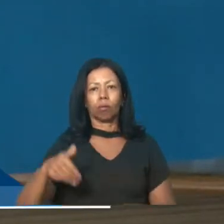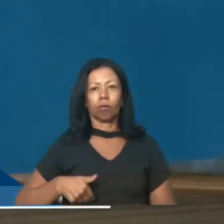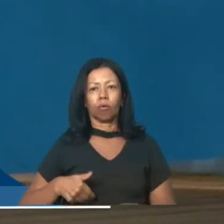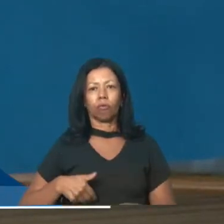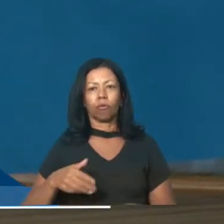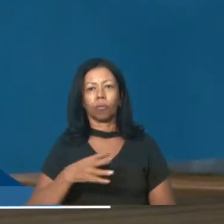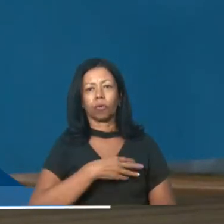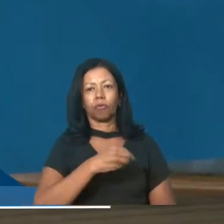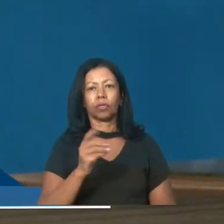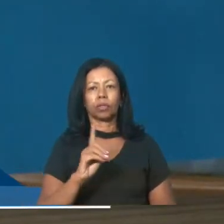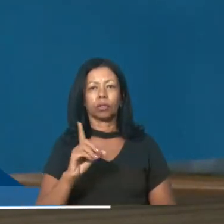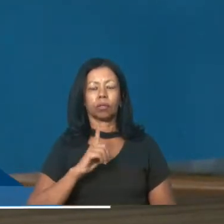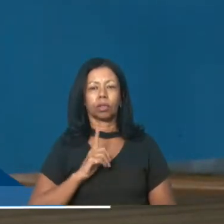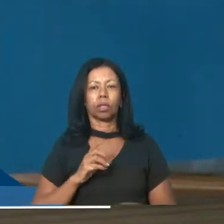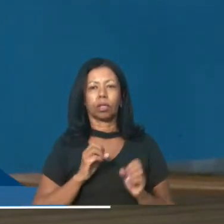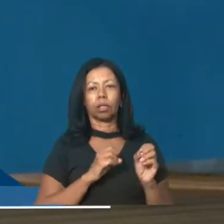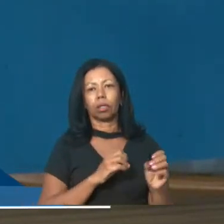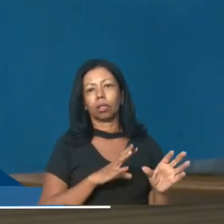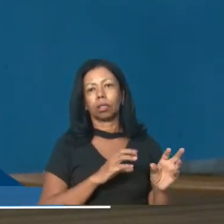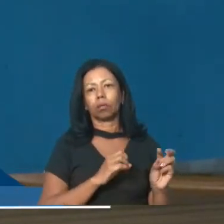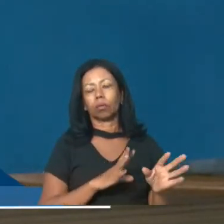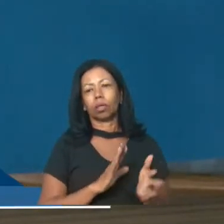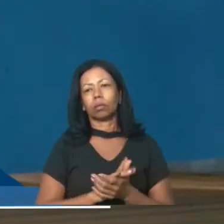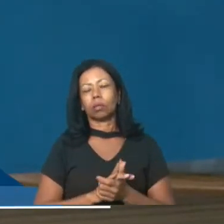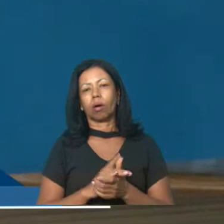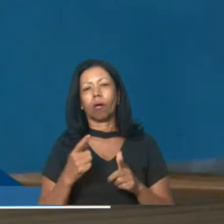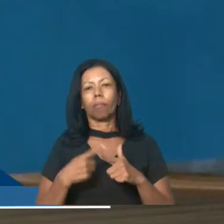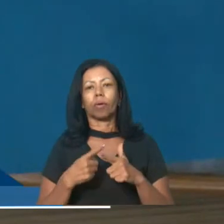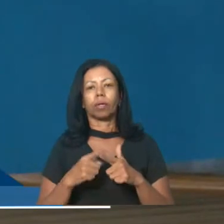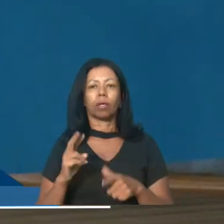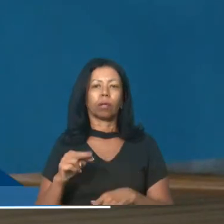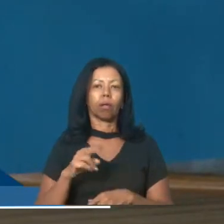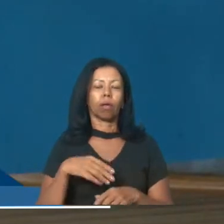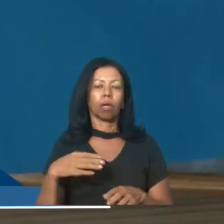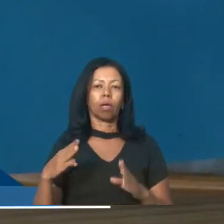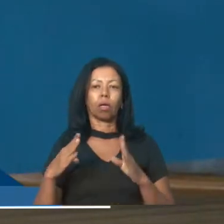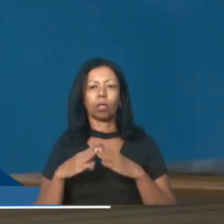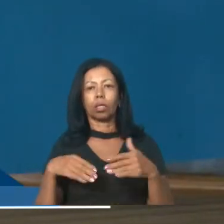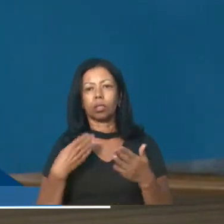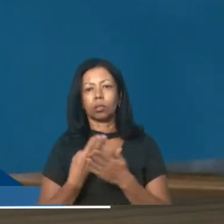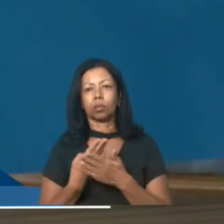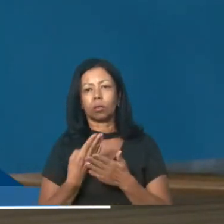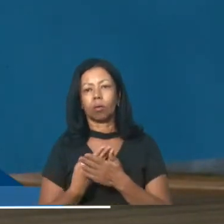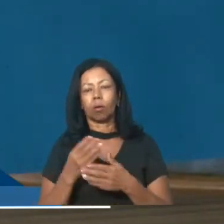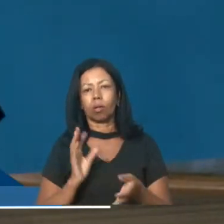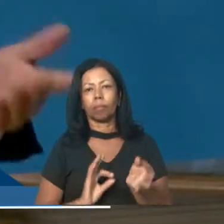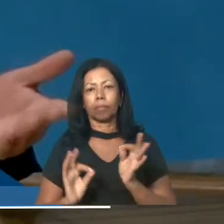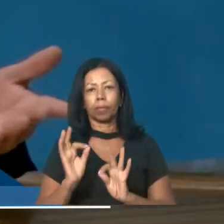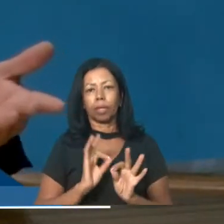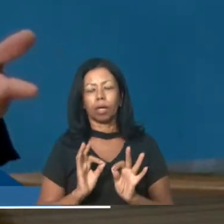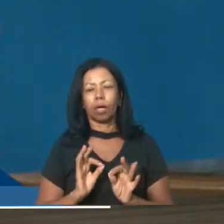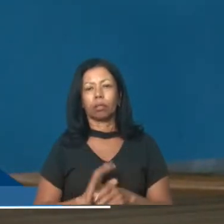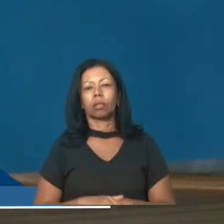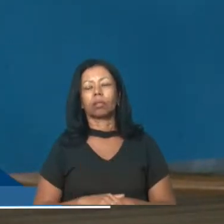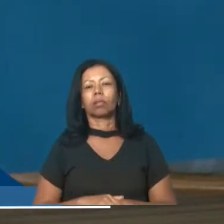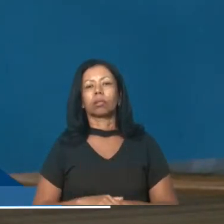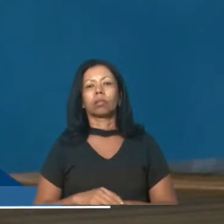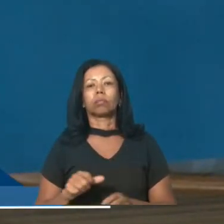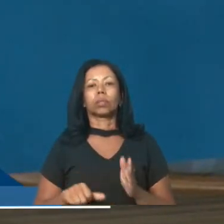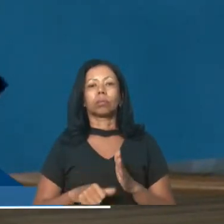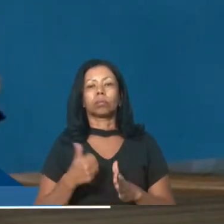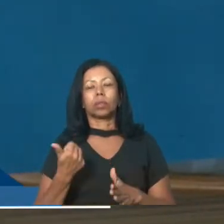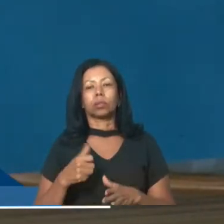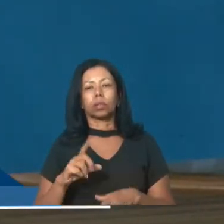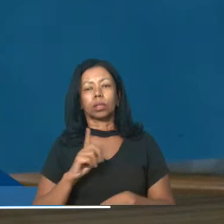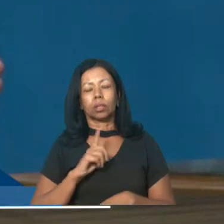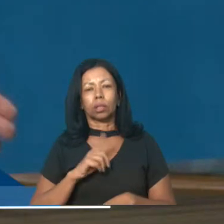educação. Porque nem colégios aptos para receber os nossos alunos, principalmente os com necessidades especiais,